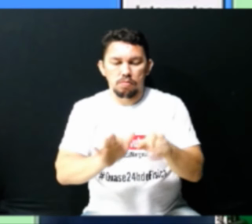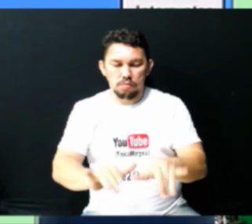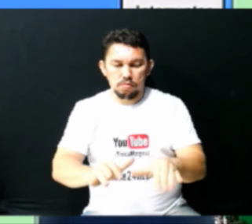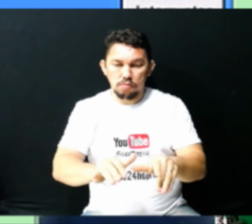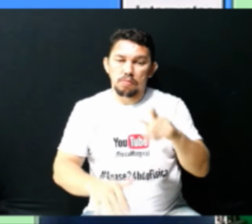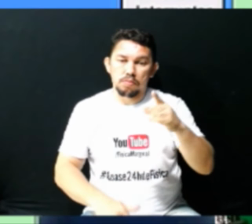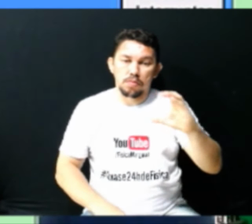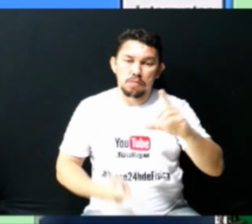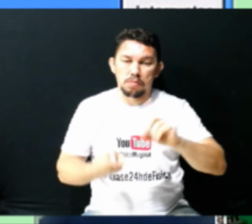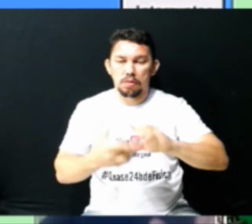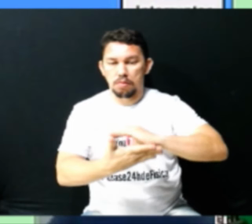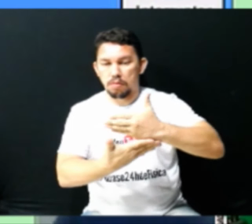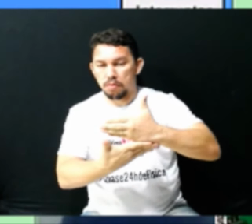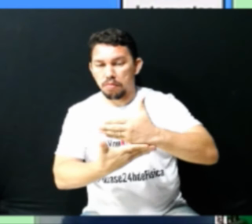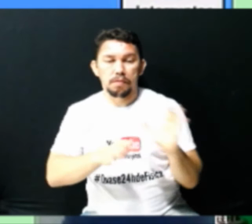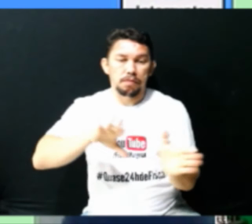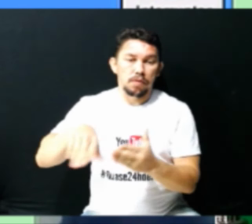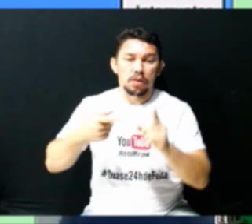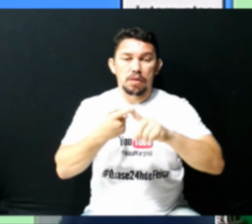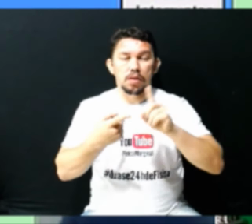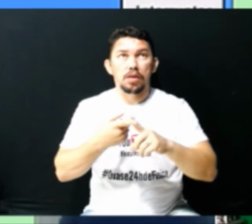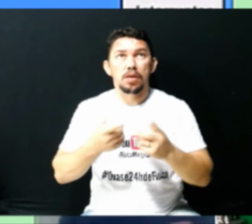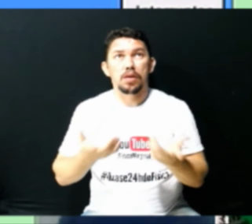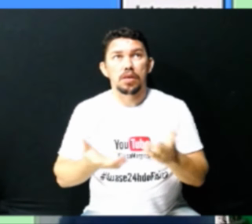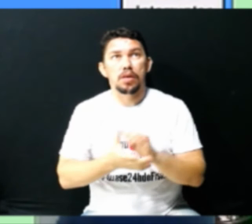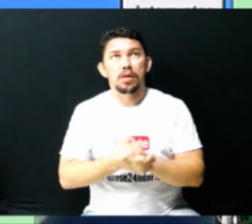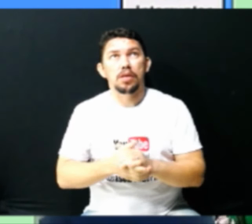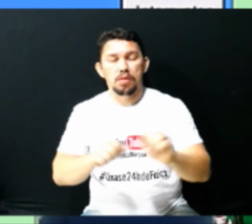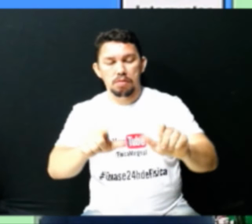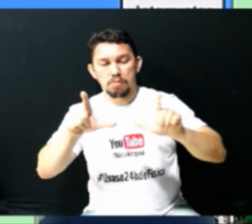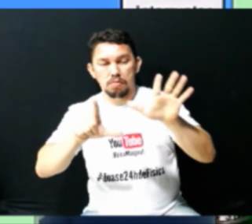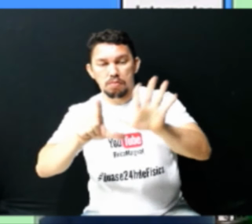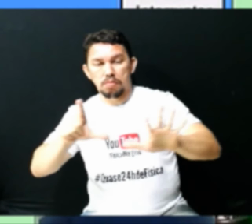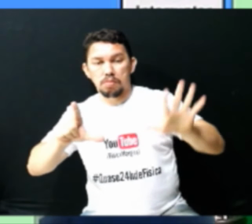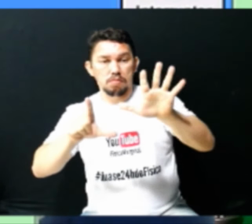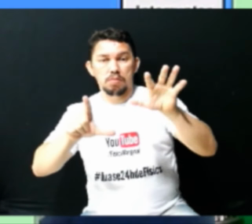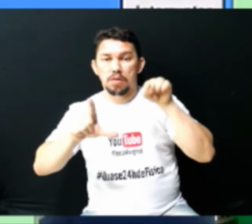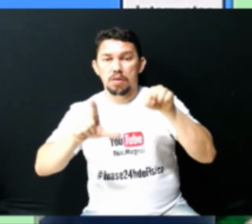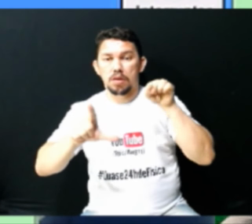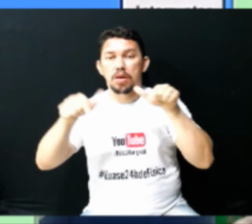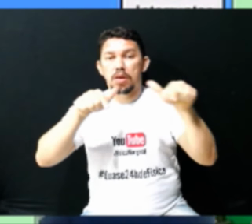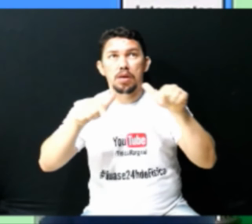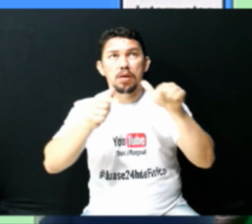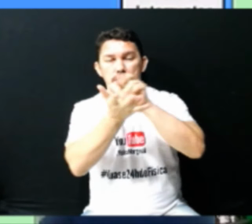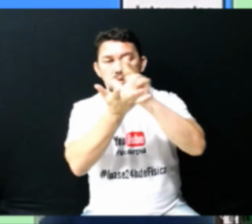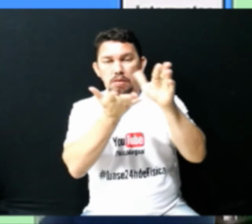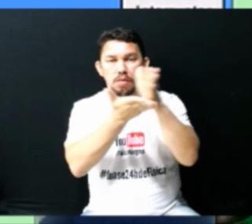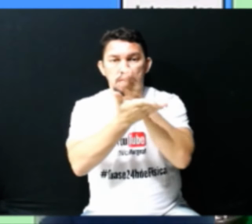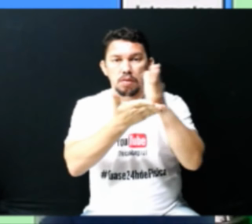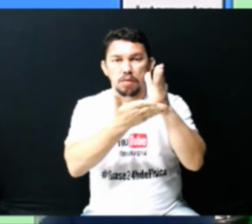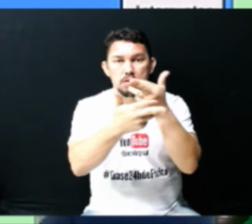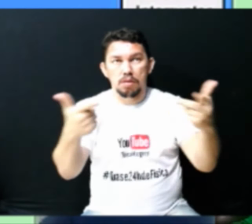computador. E aqui a gente pode, tendo um espaço, né, uma área de trabalho, a gente tem alguns elementos. Um fio,